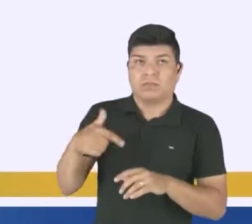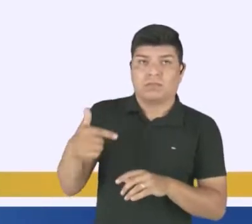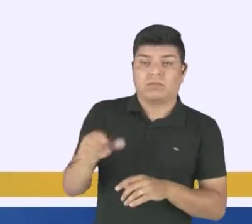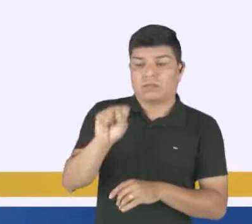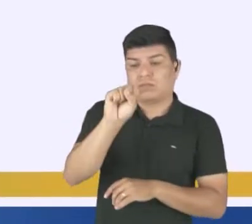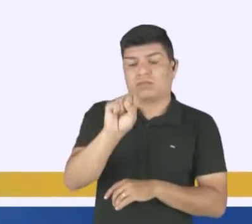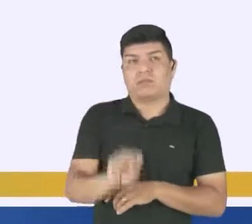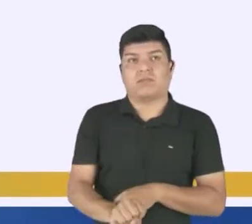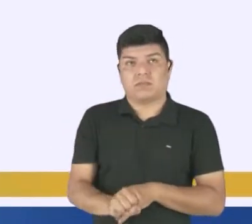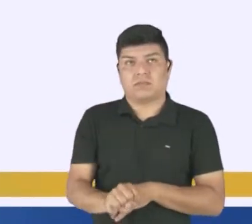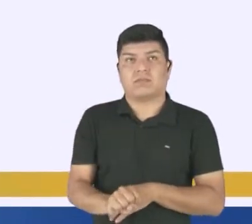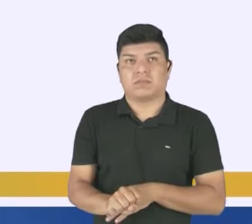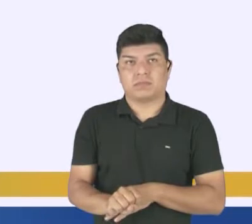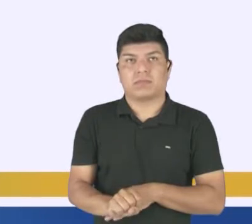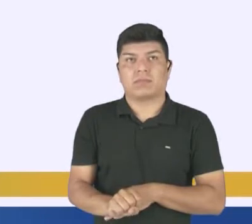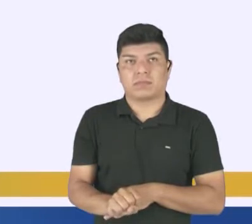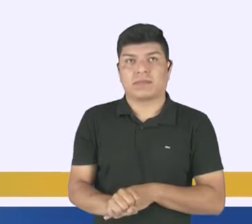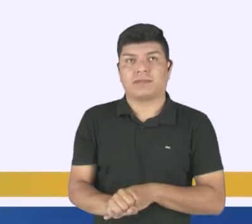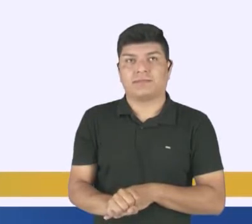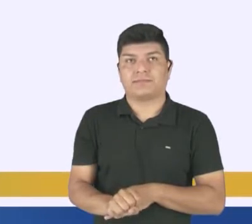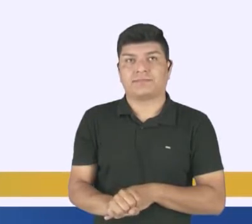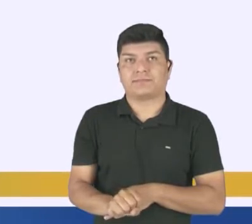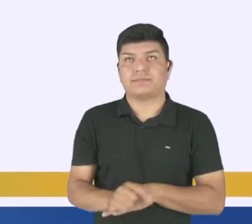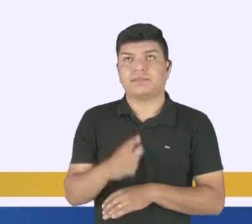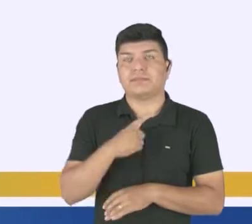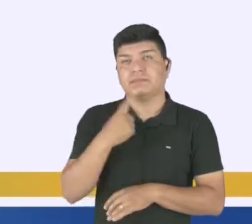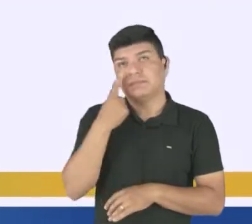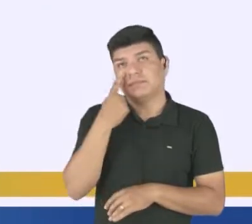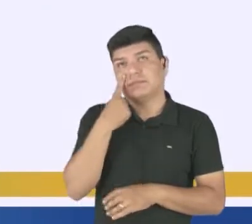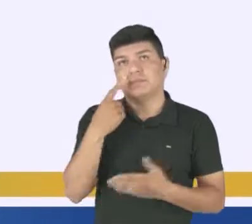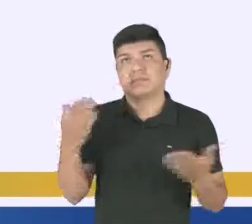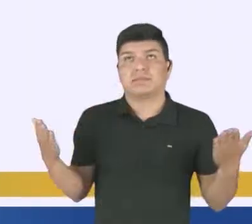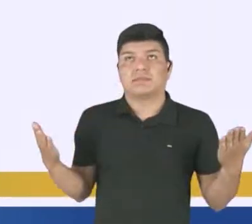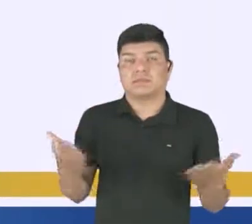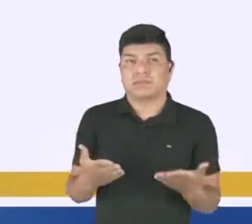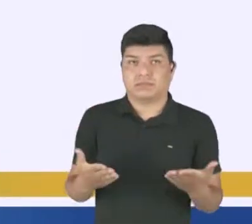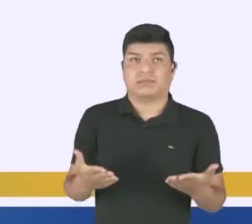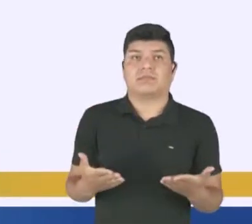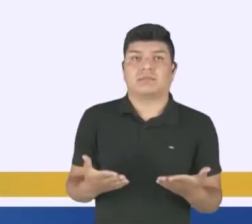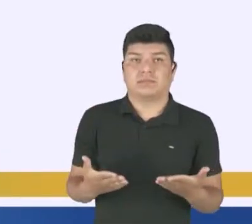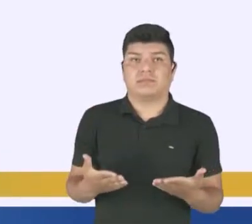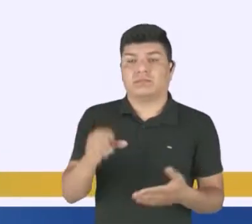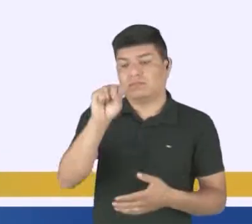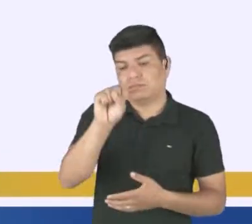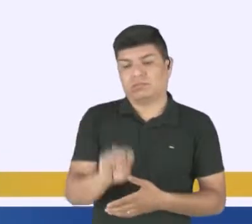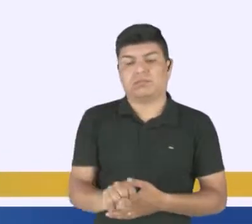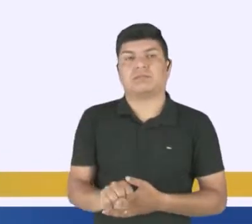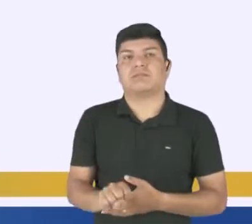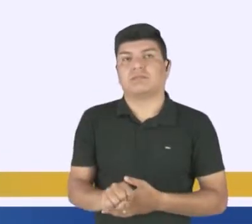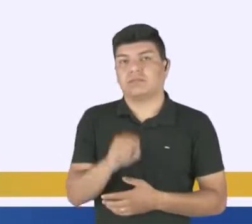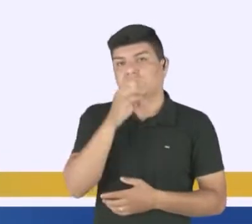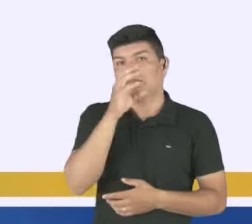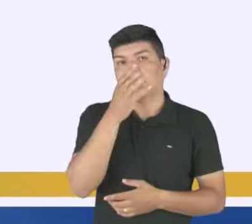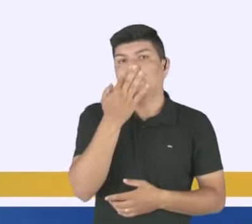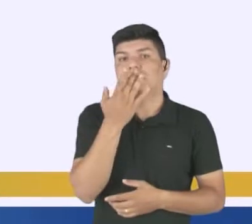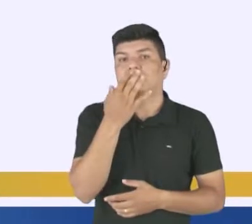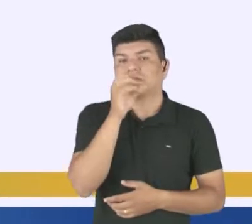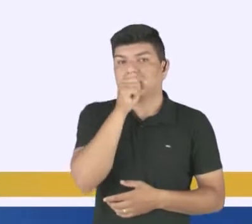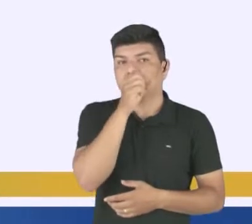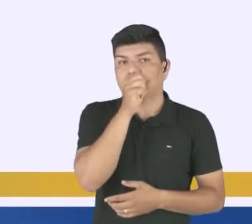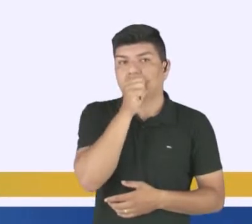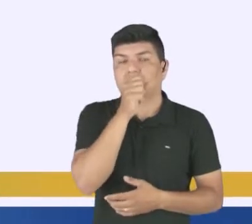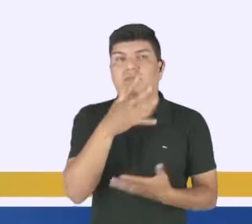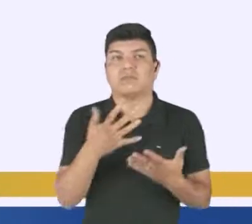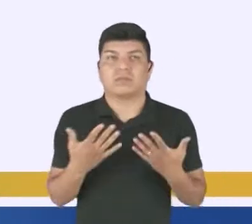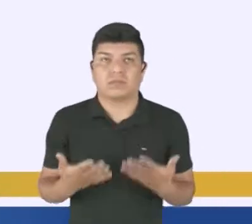sul é essa parte que nós estamos vendo aí, zona temperada do sul, de laranja, tá vendo? A